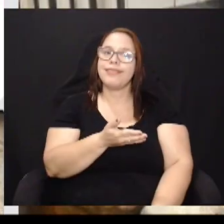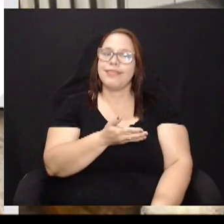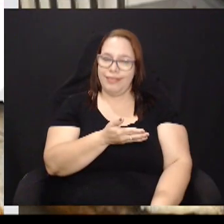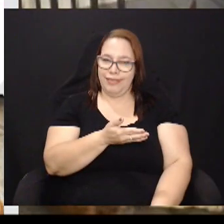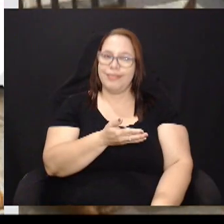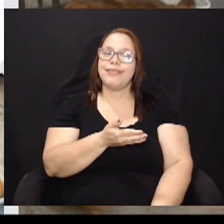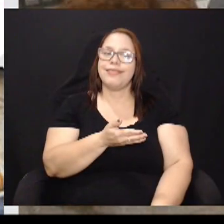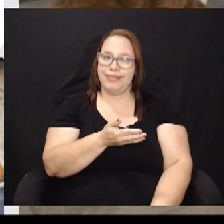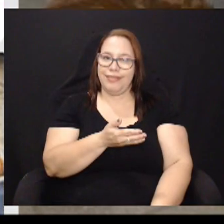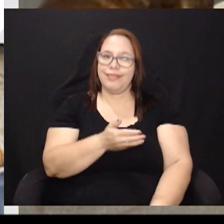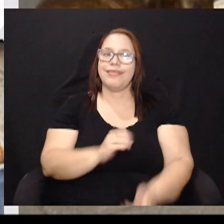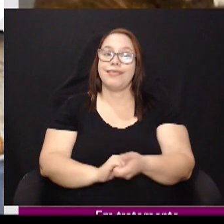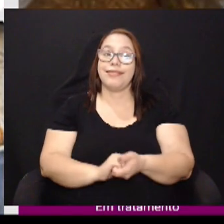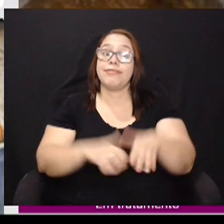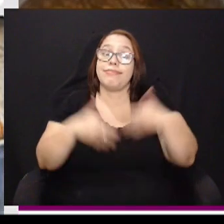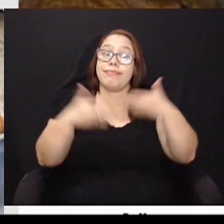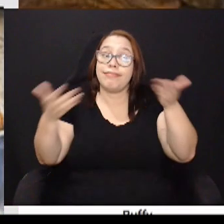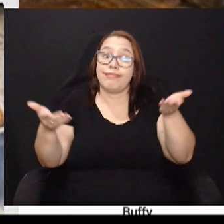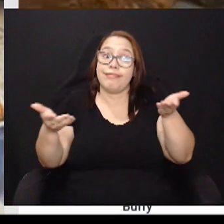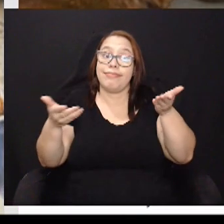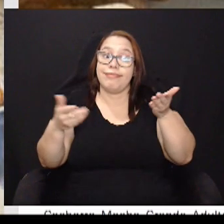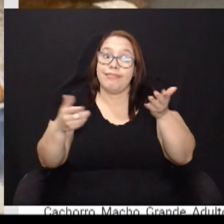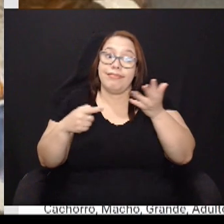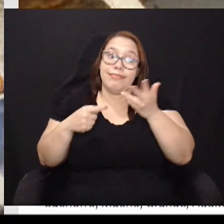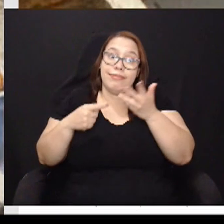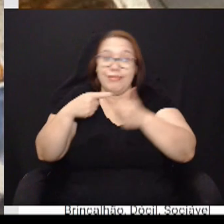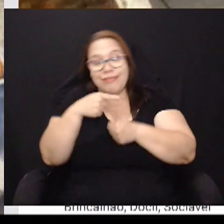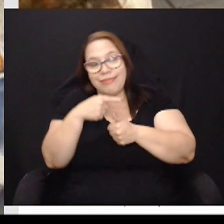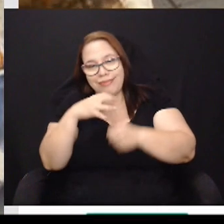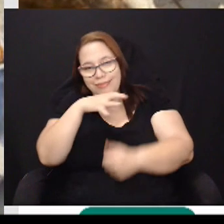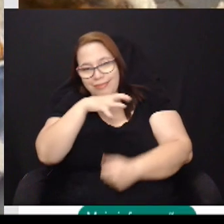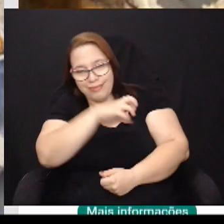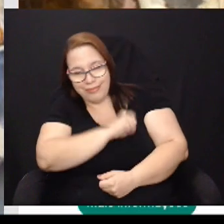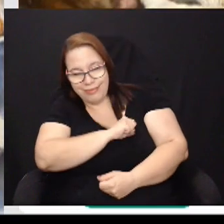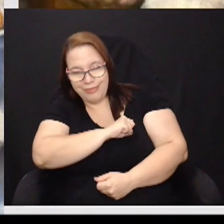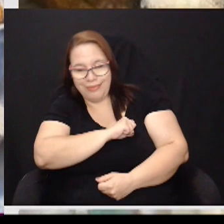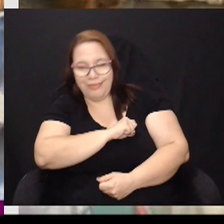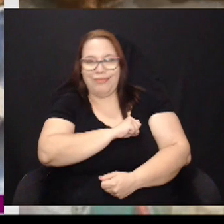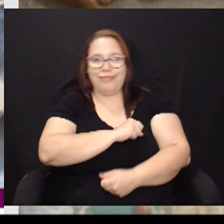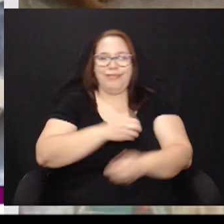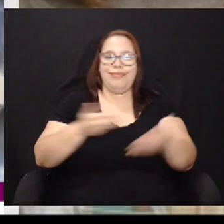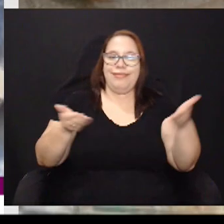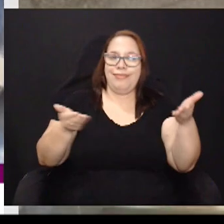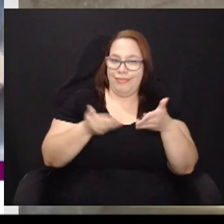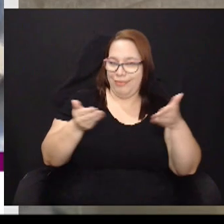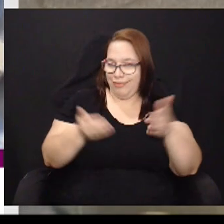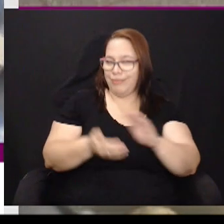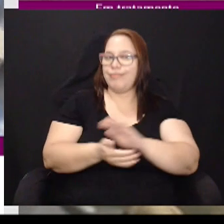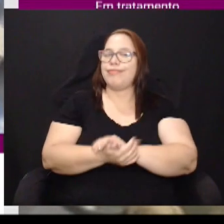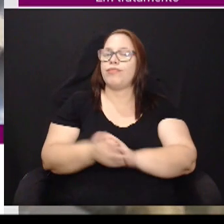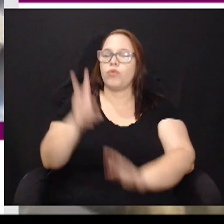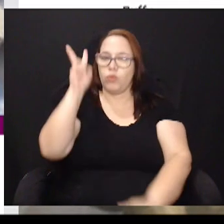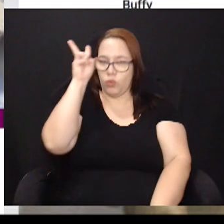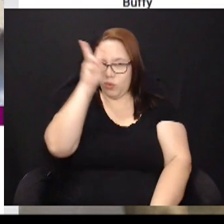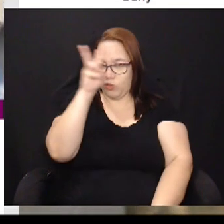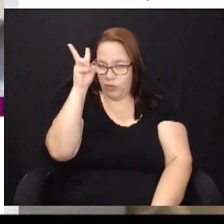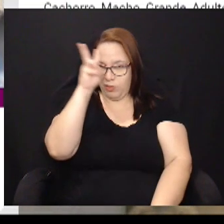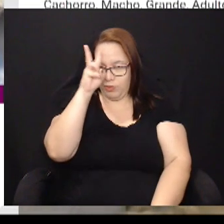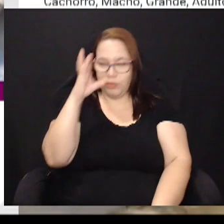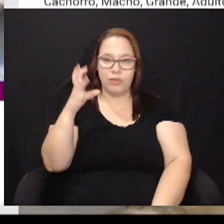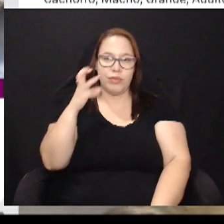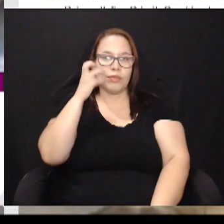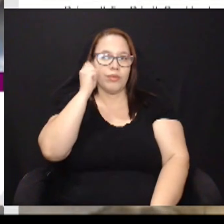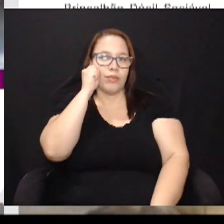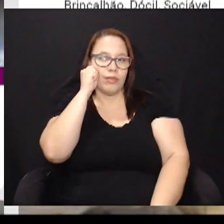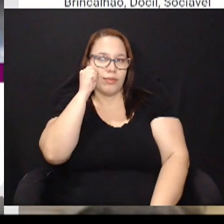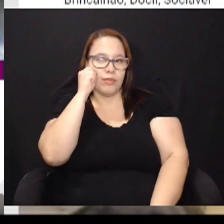E aí, qual desses amores vai conquistar o seu coração? Lembre-se, adotar é um ato de